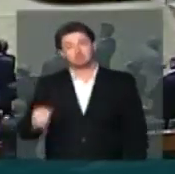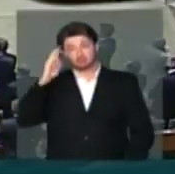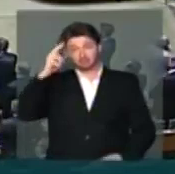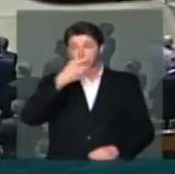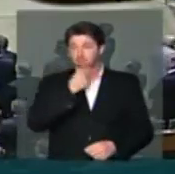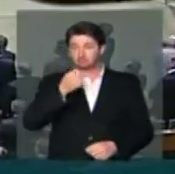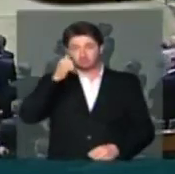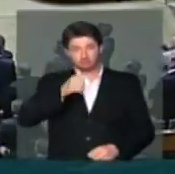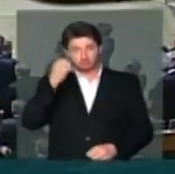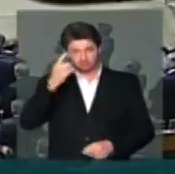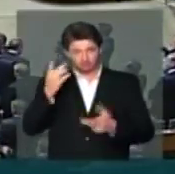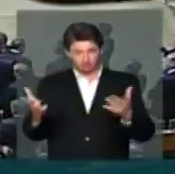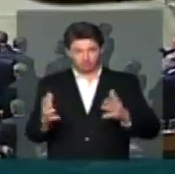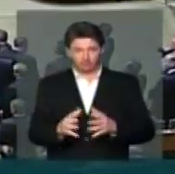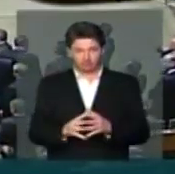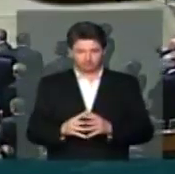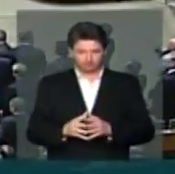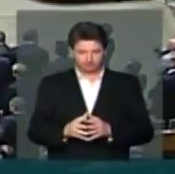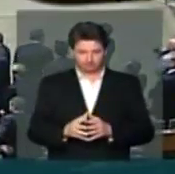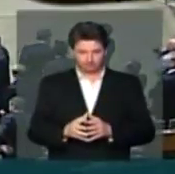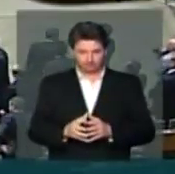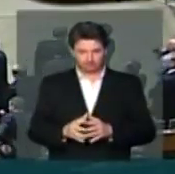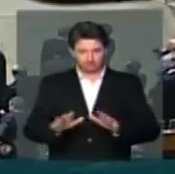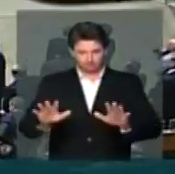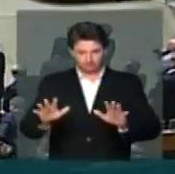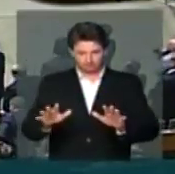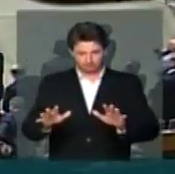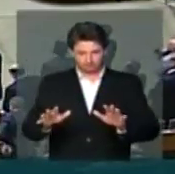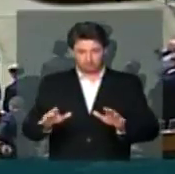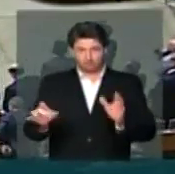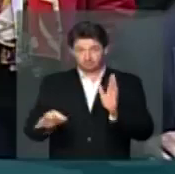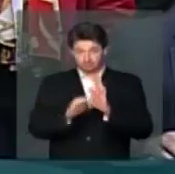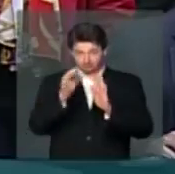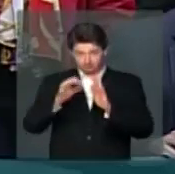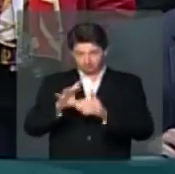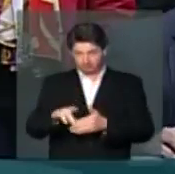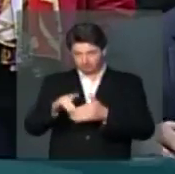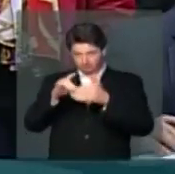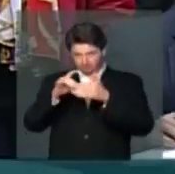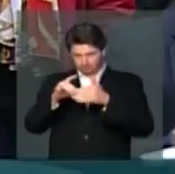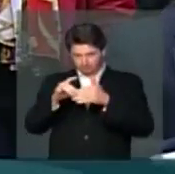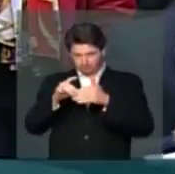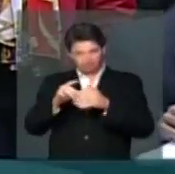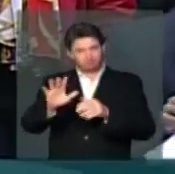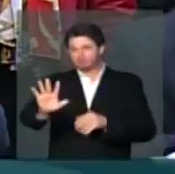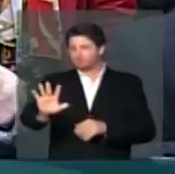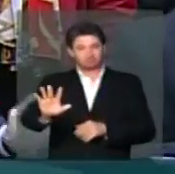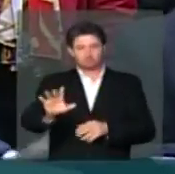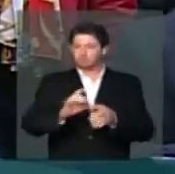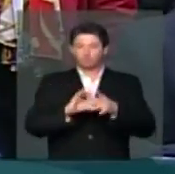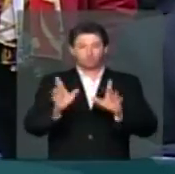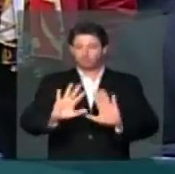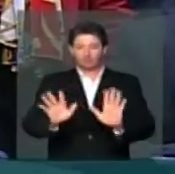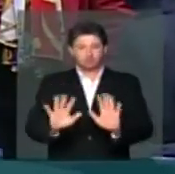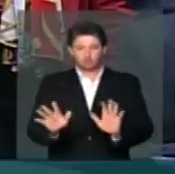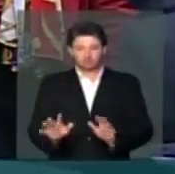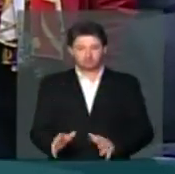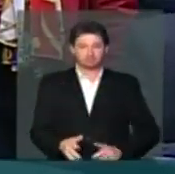Senhoras e senhores deputados, terminada a inscrição de líderes, não vou conceder a palavra nesse